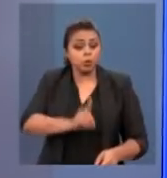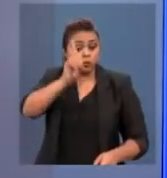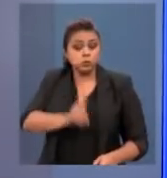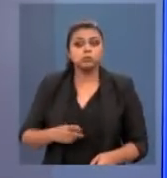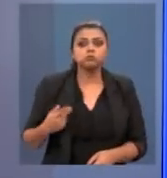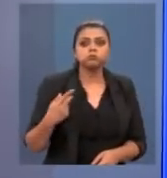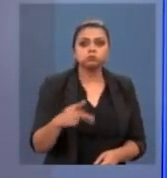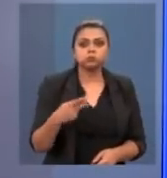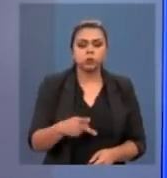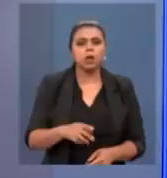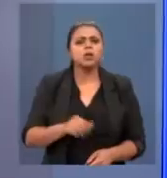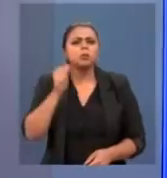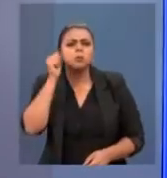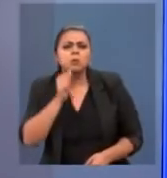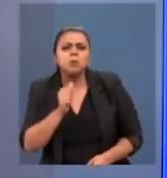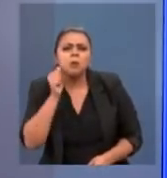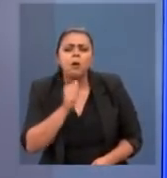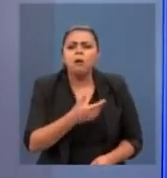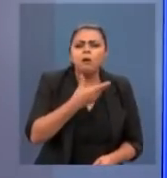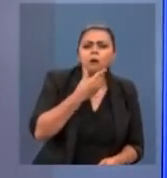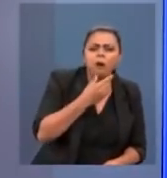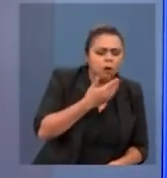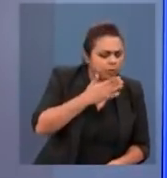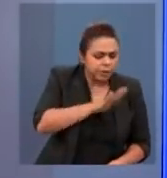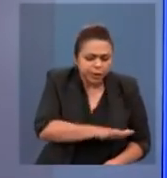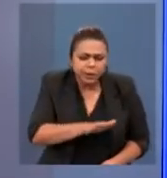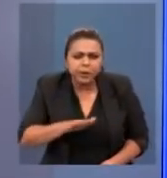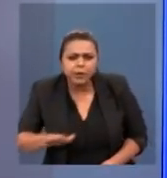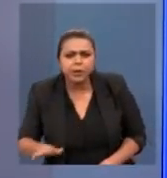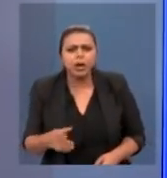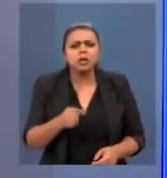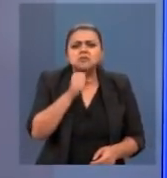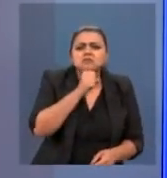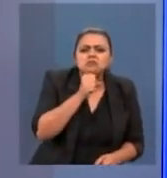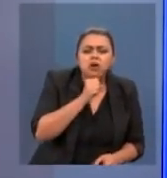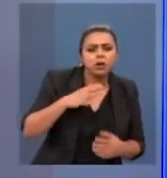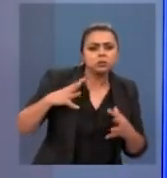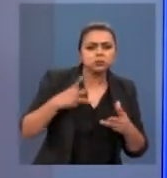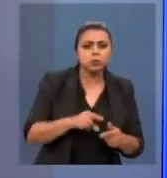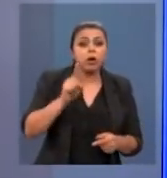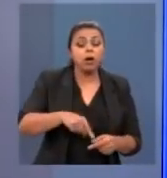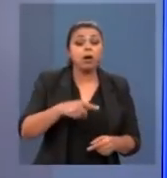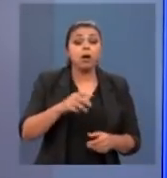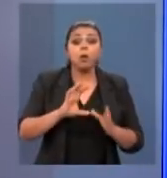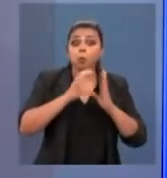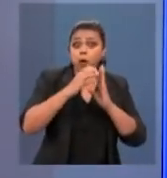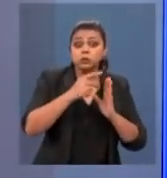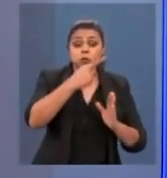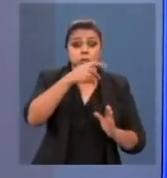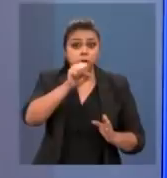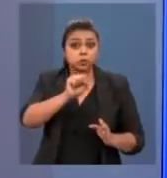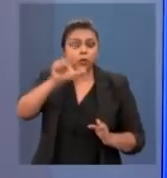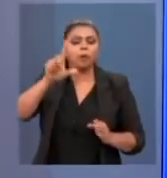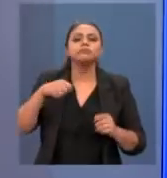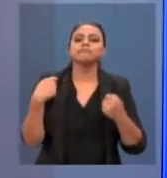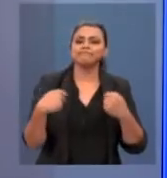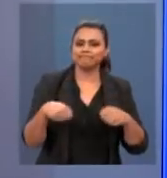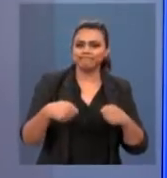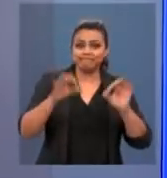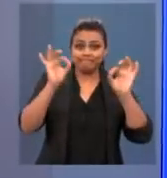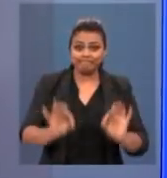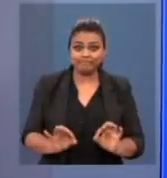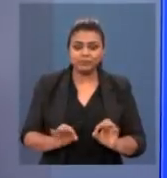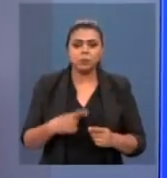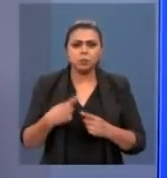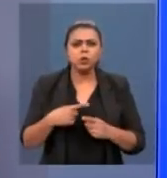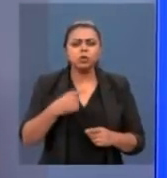da senhora do senhor que estão aí da criança do idoso o pessoal partido necessário por isso no